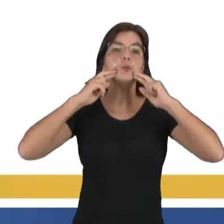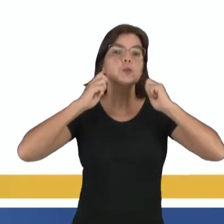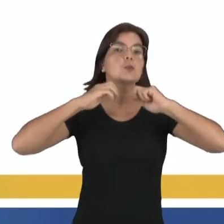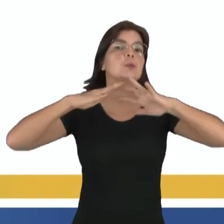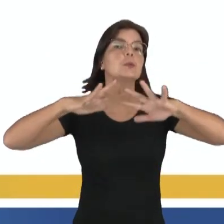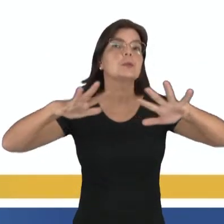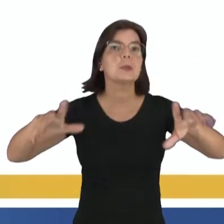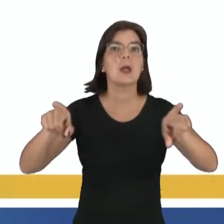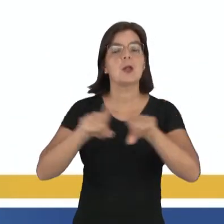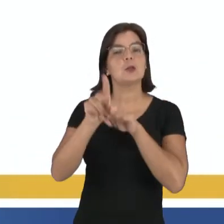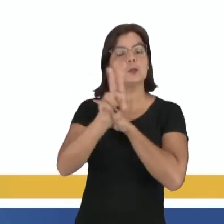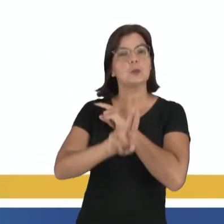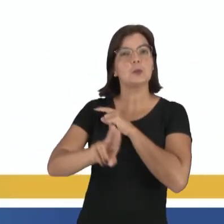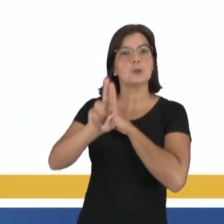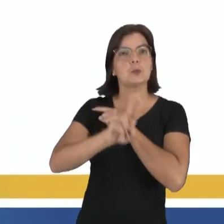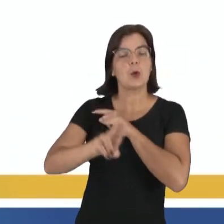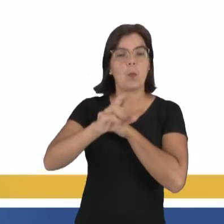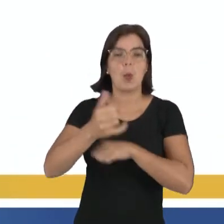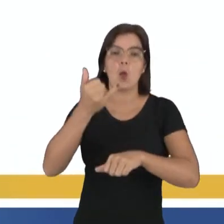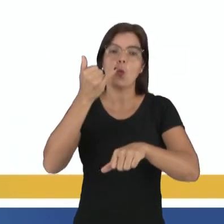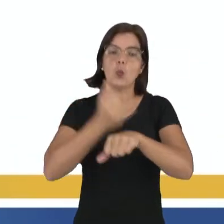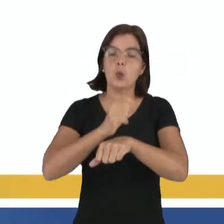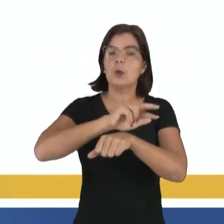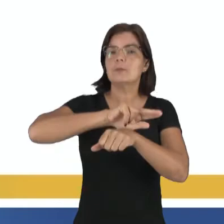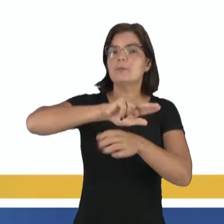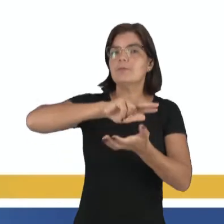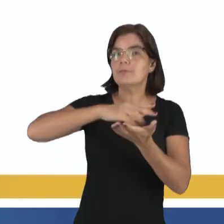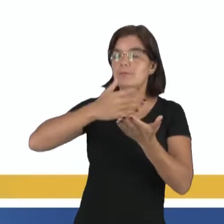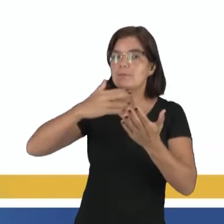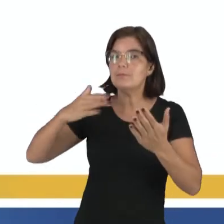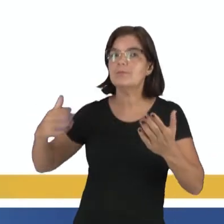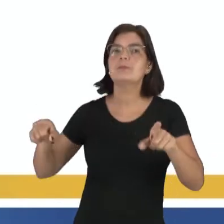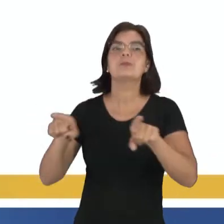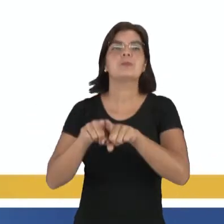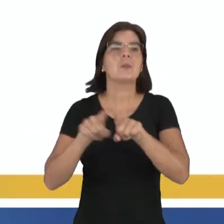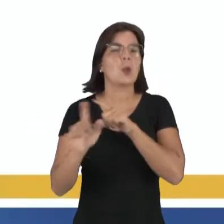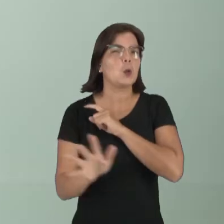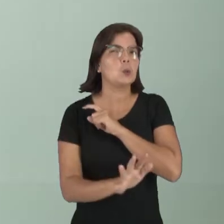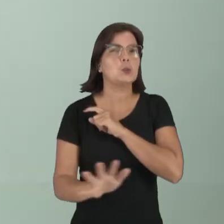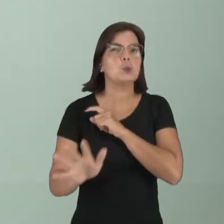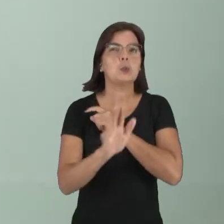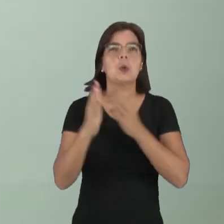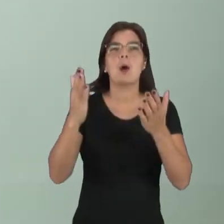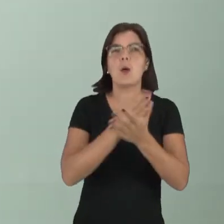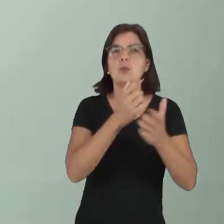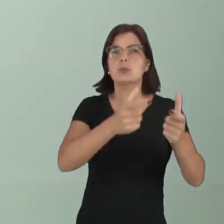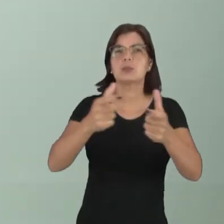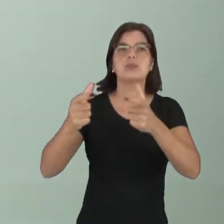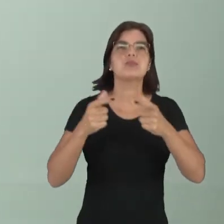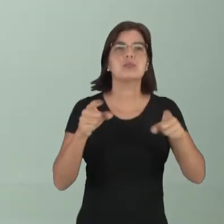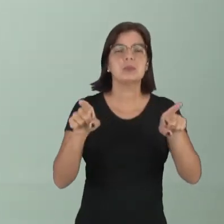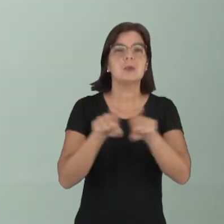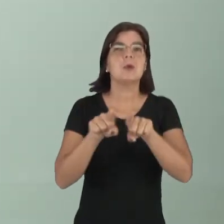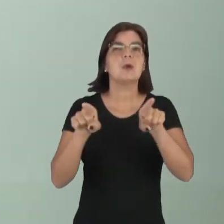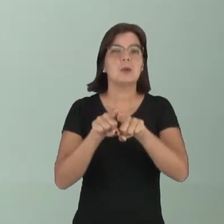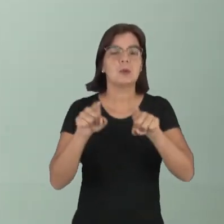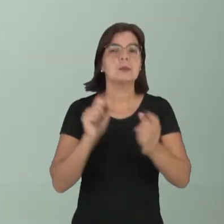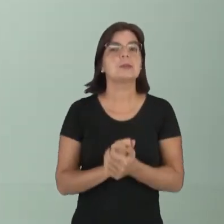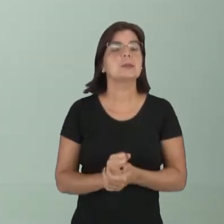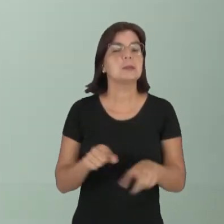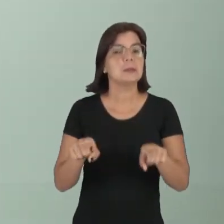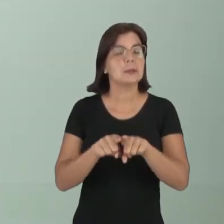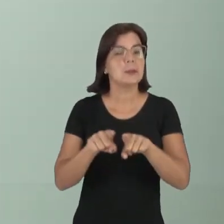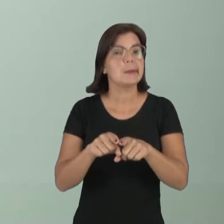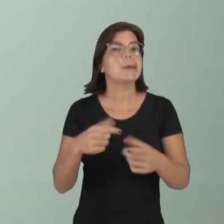aí que o destaque para o minério de ferro, por sinal, no momento está bastante caro. Há em alguns lugares a retomada das